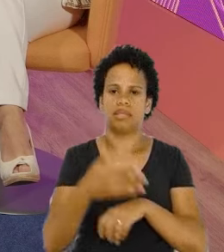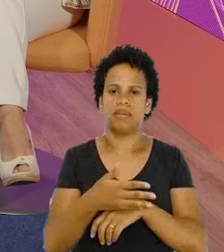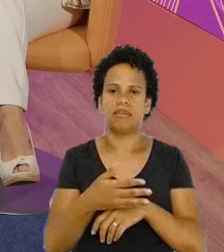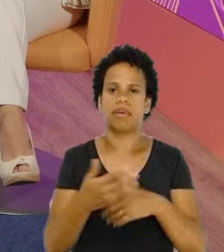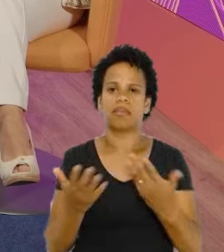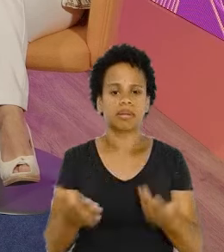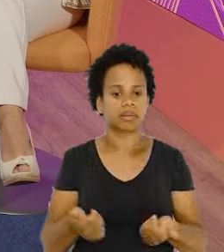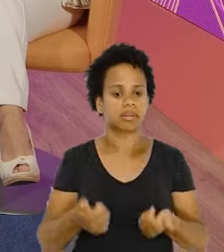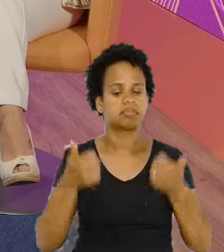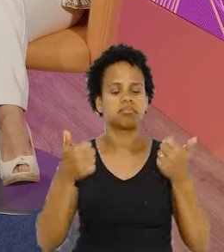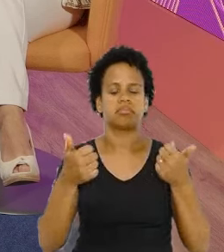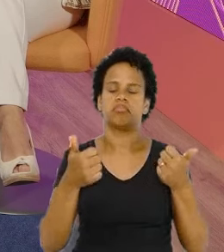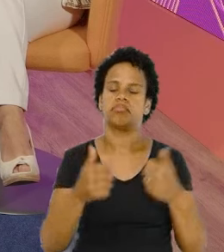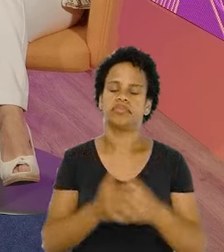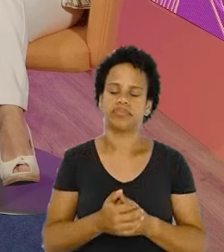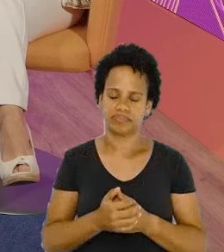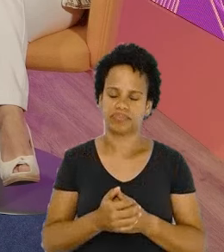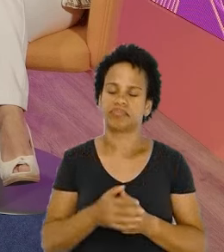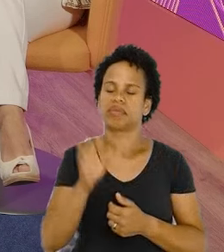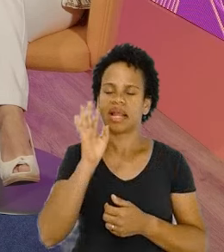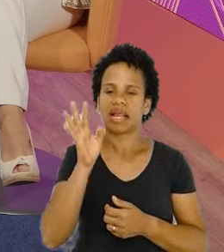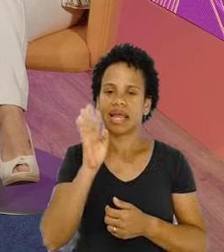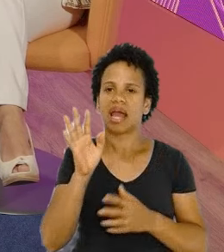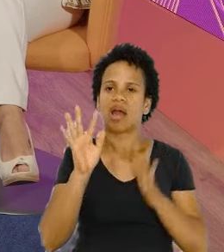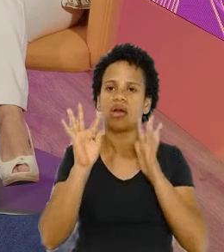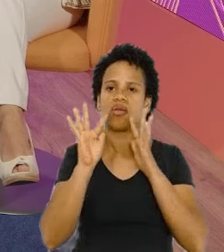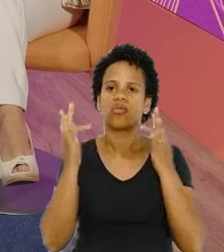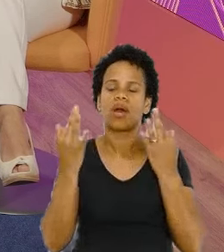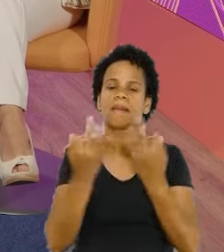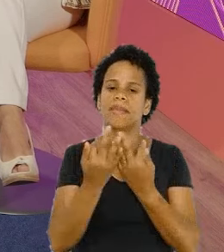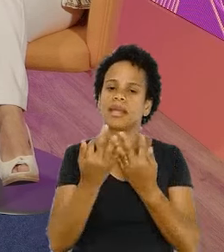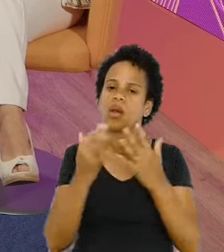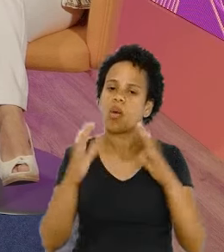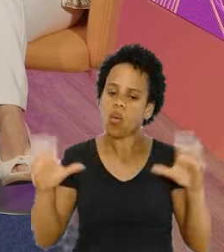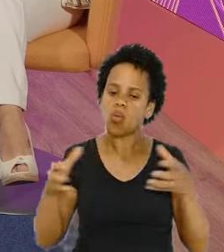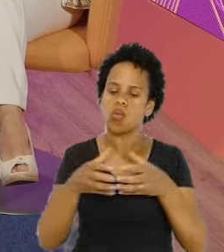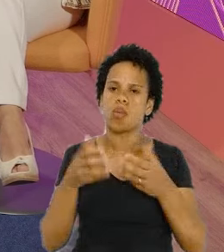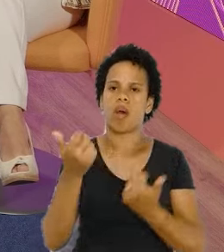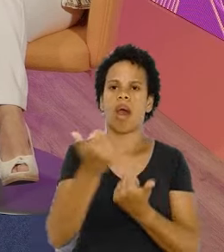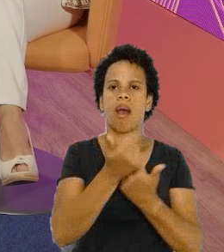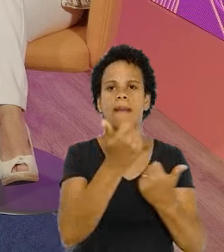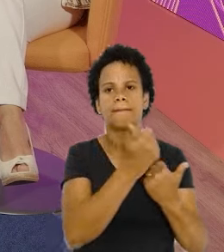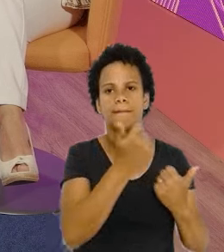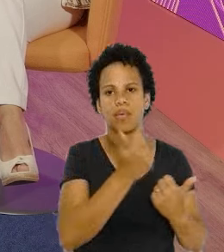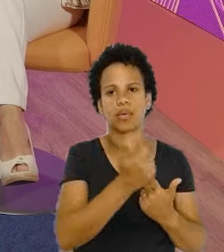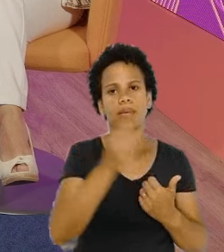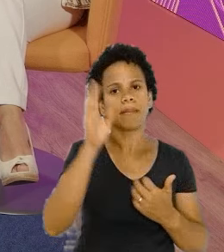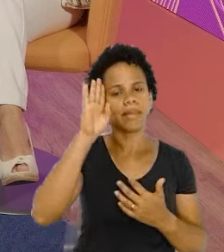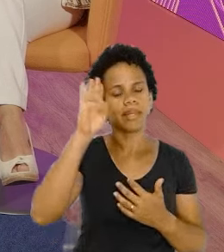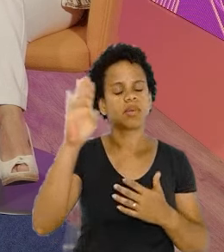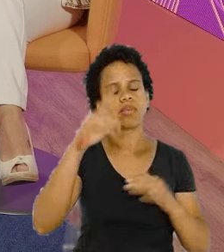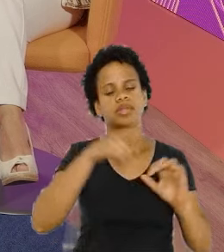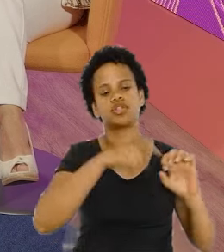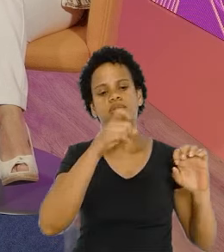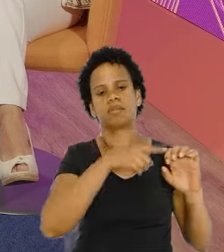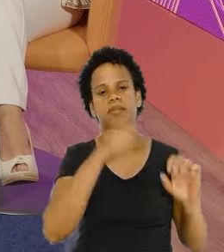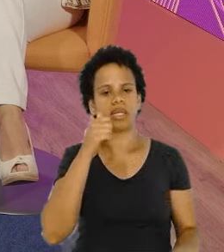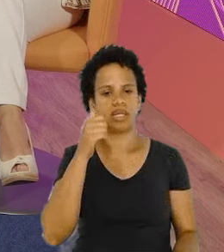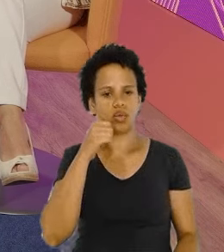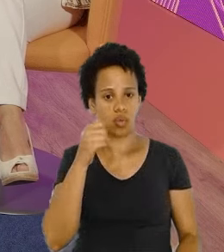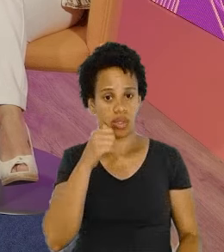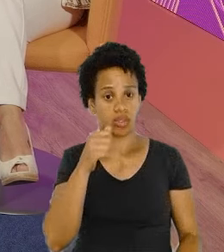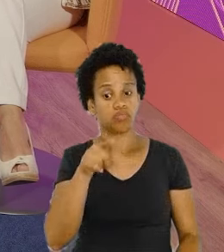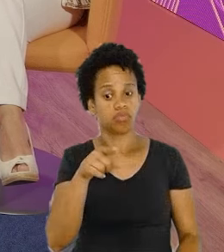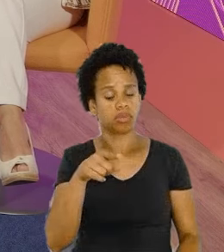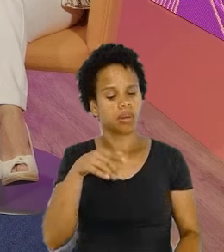isso Ivânia é que a família a rede de apoio né Principalmente pros pras empreendedoras eh que estão dando